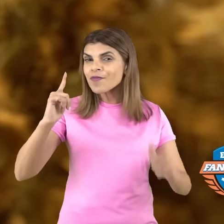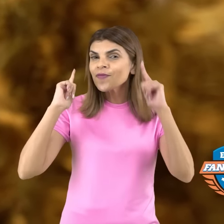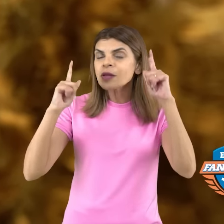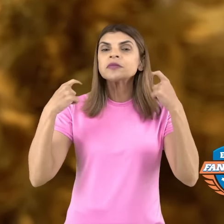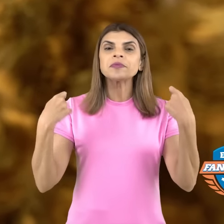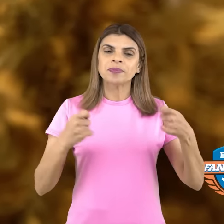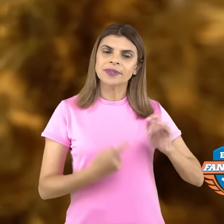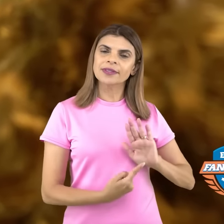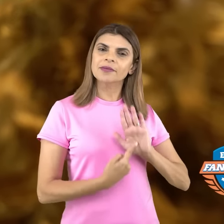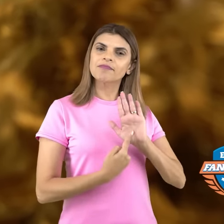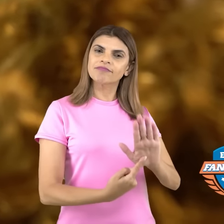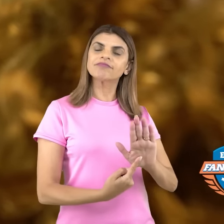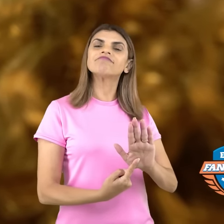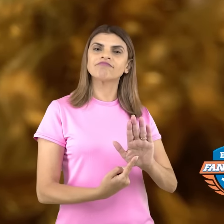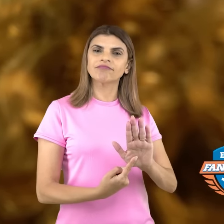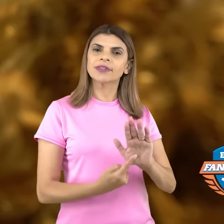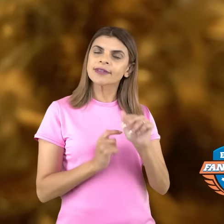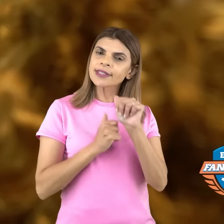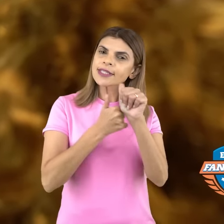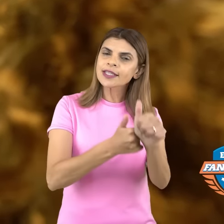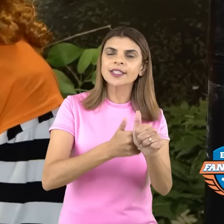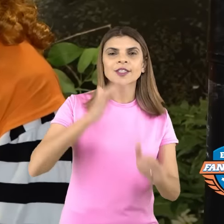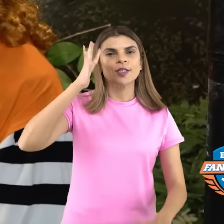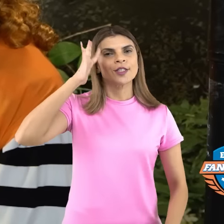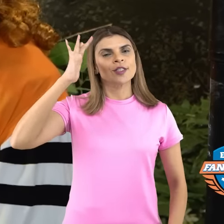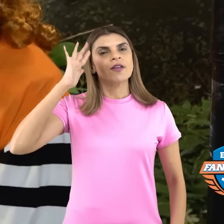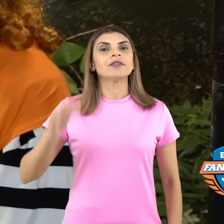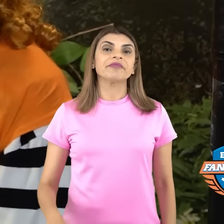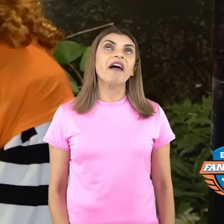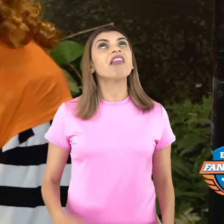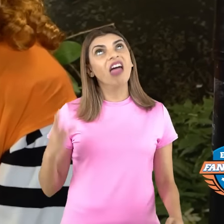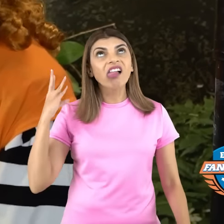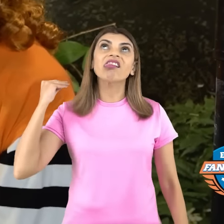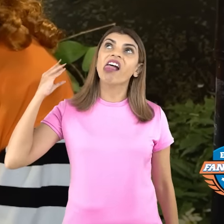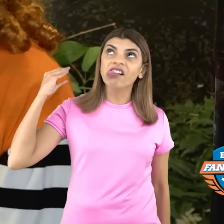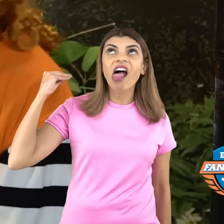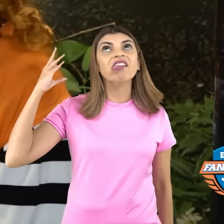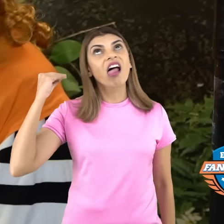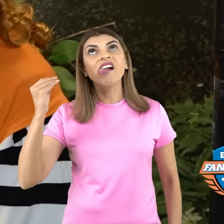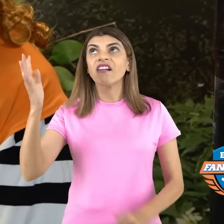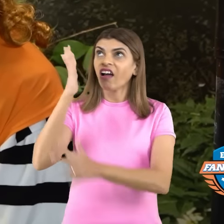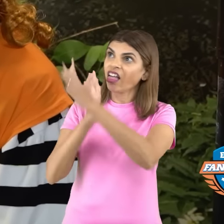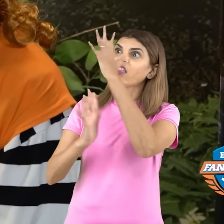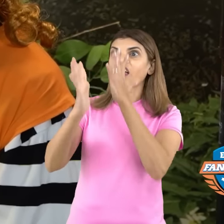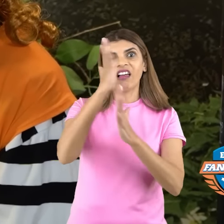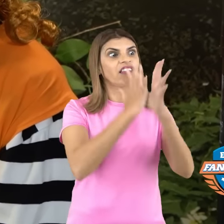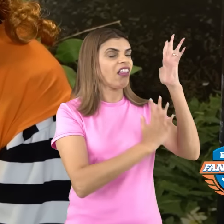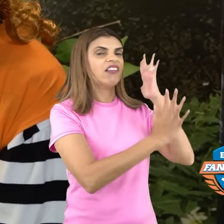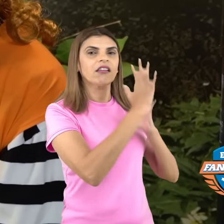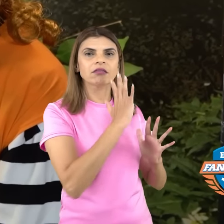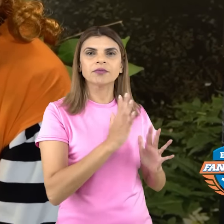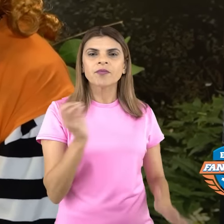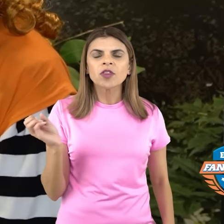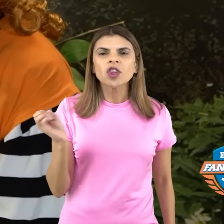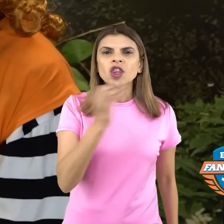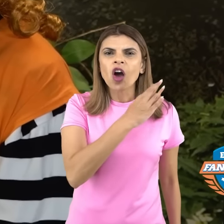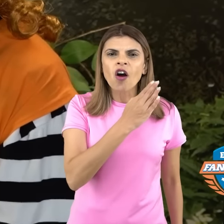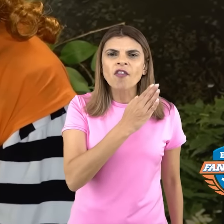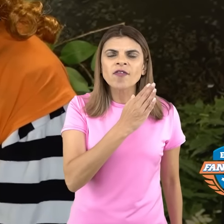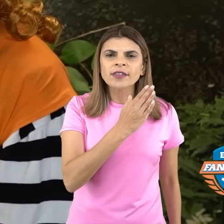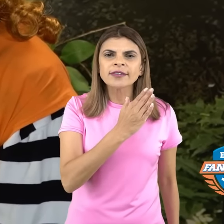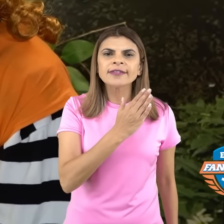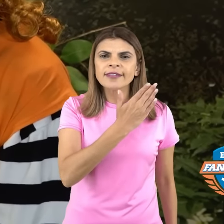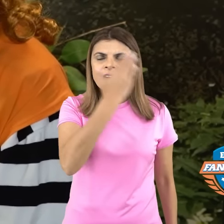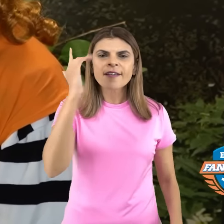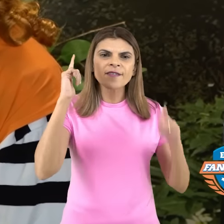precisam mostrar como todo mundo deve seguir os seus sonhos. Blá, blá, blá, blá, blá, blá, blá. Atenção, novas aventureiras.